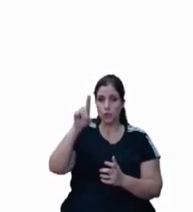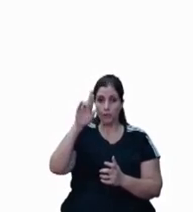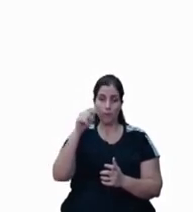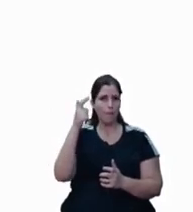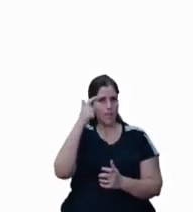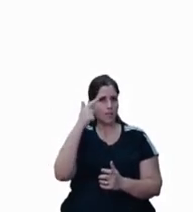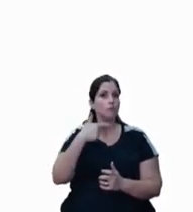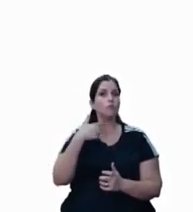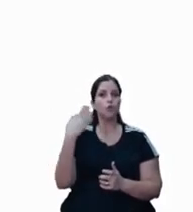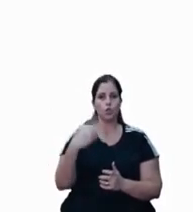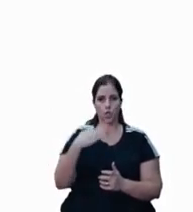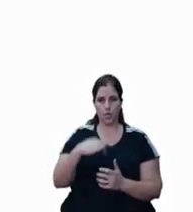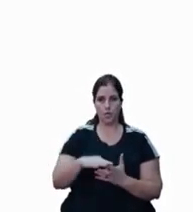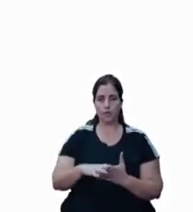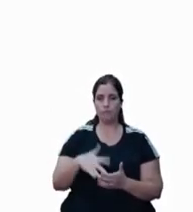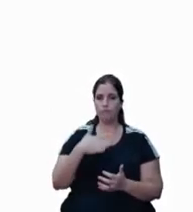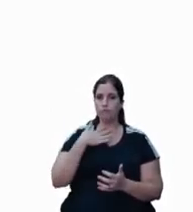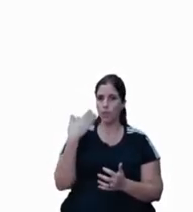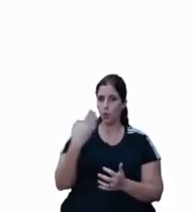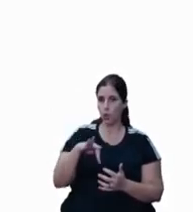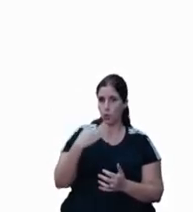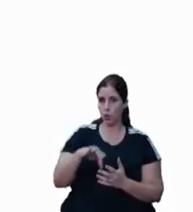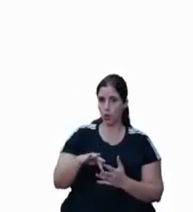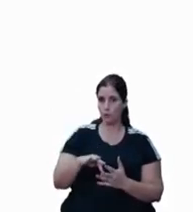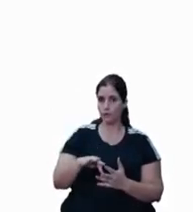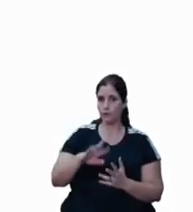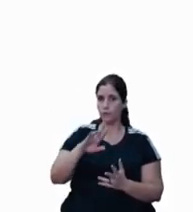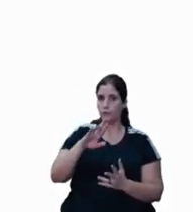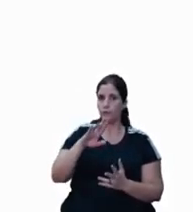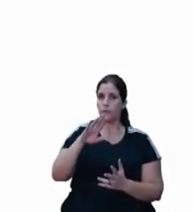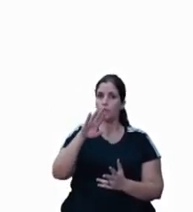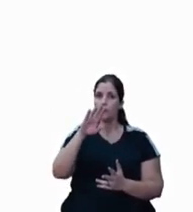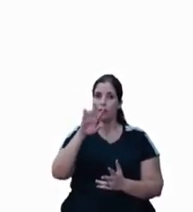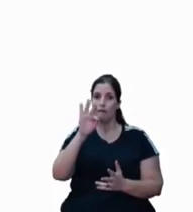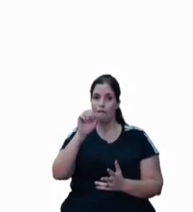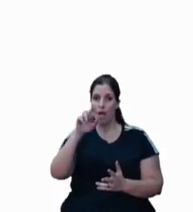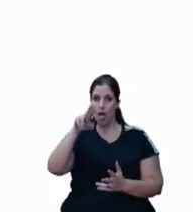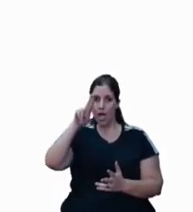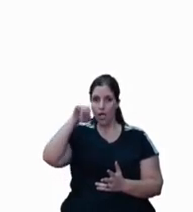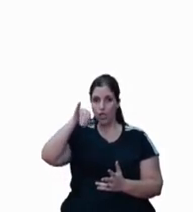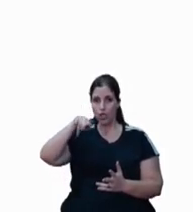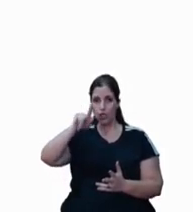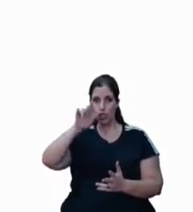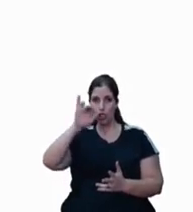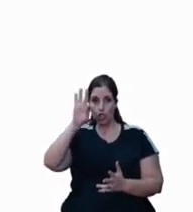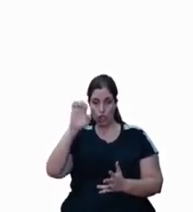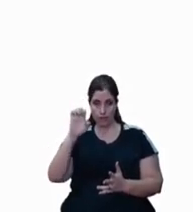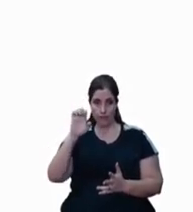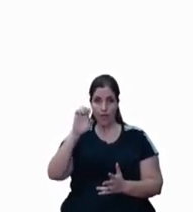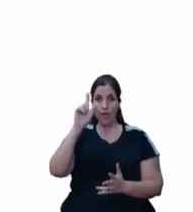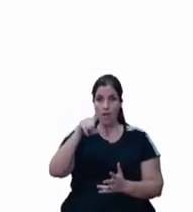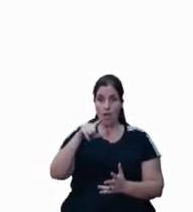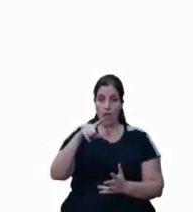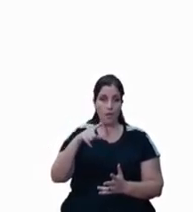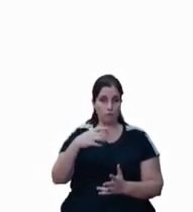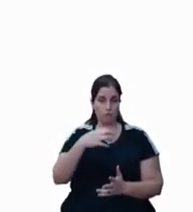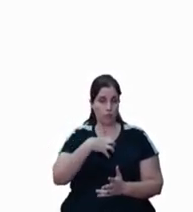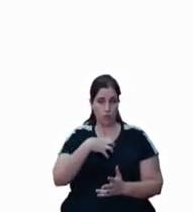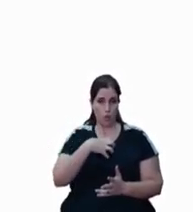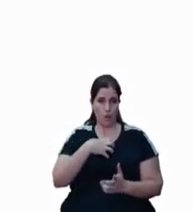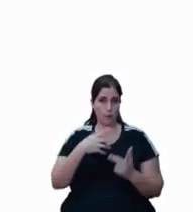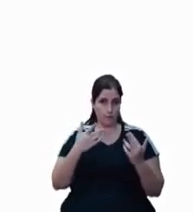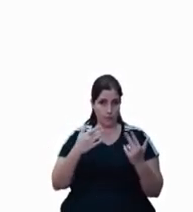garganta. Tecnicamente, uma dor de garganta é chamada de faringite. Faringite ou dor de garganta é uma síndrome médica. Você